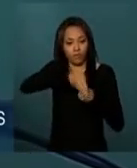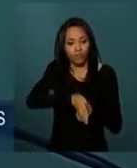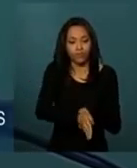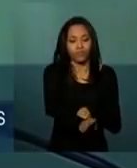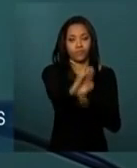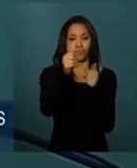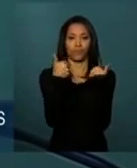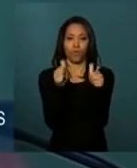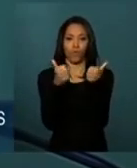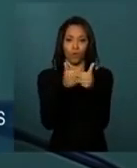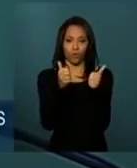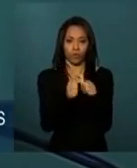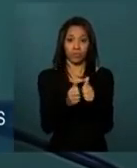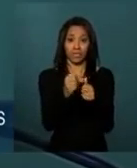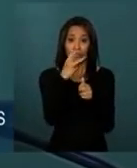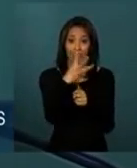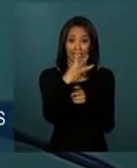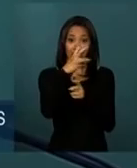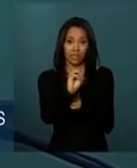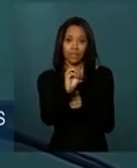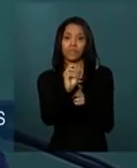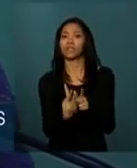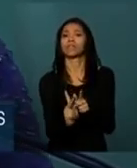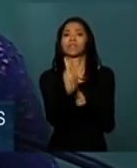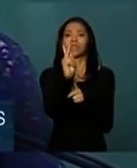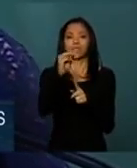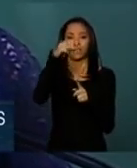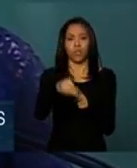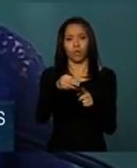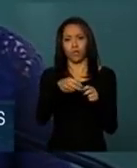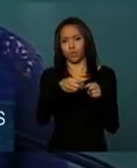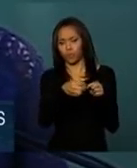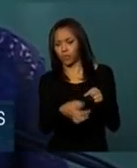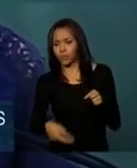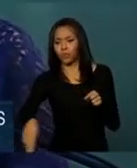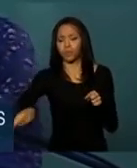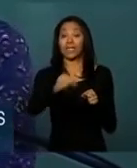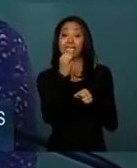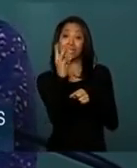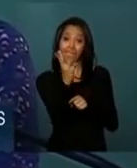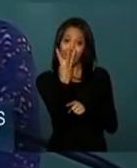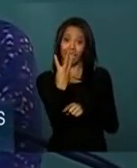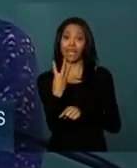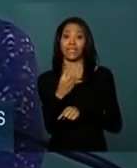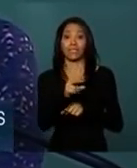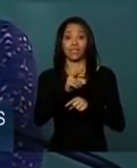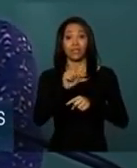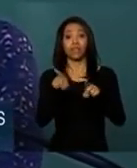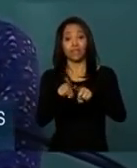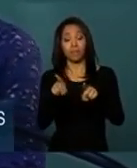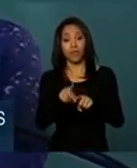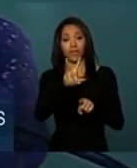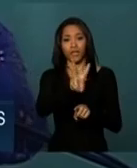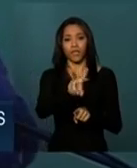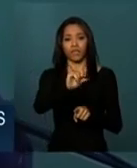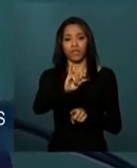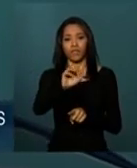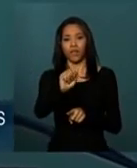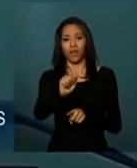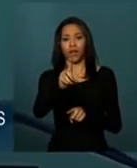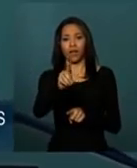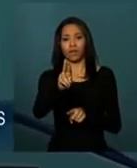corredores de ônibus. São 30 quilômetros de corredores, 3 viadutos e a segunda ponte da Avenida Poti.